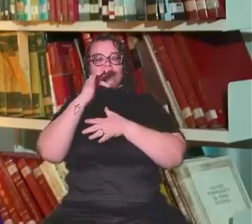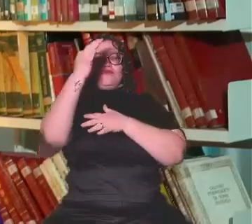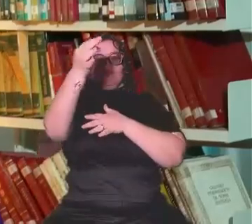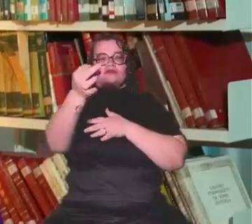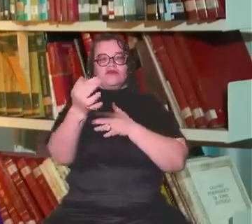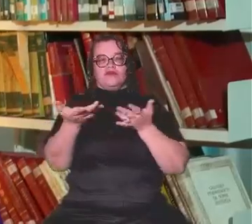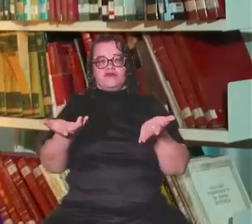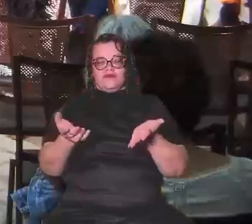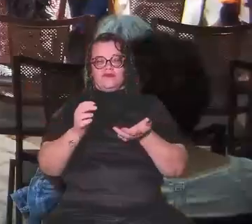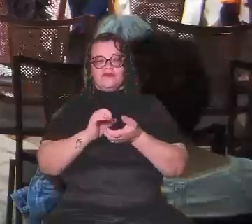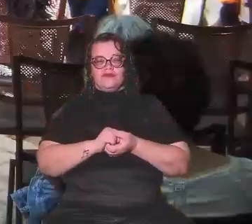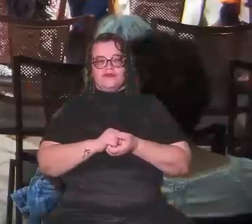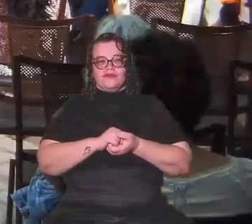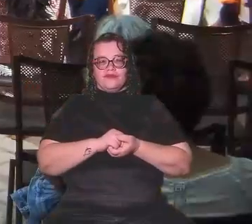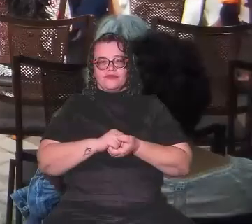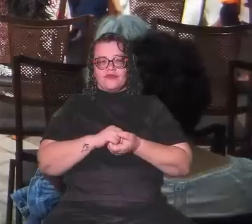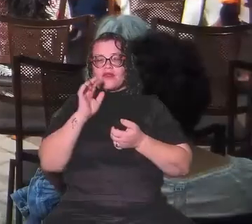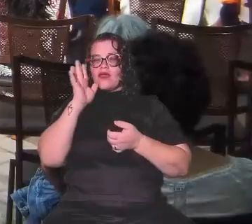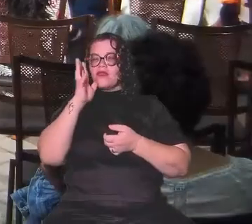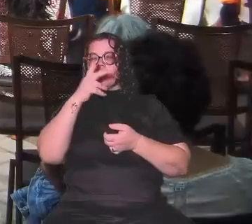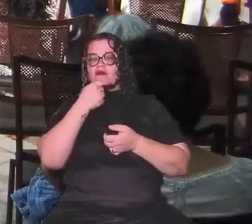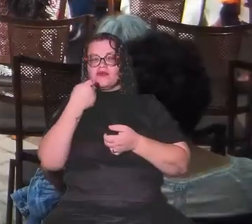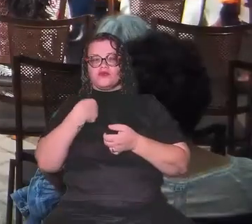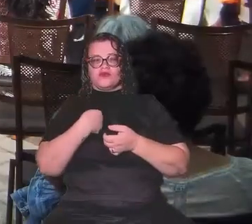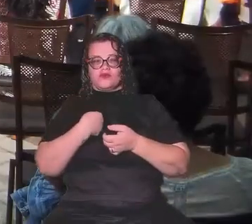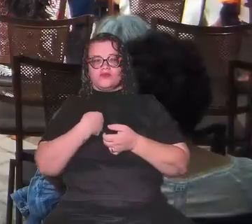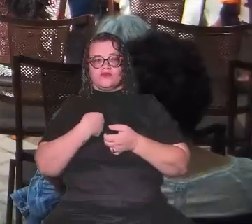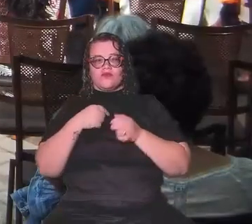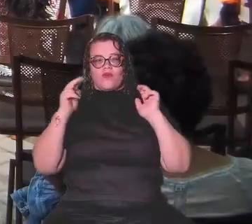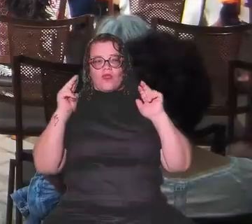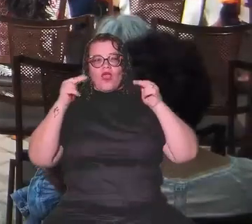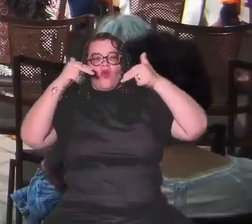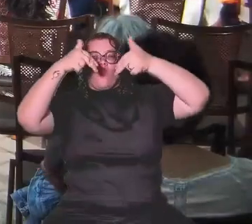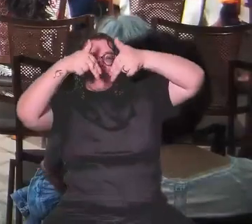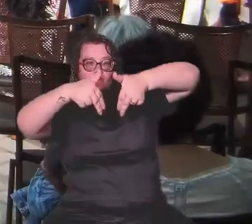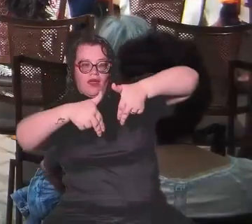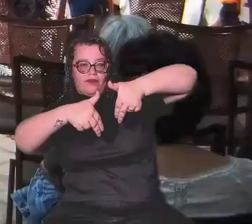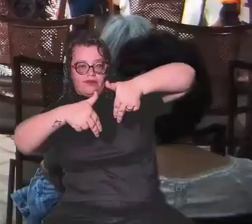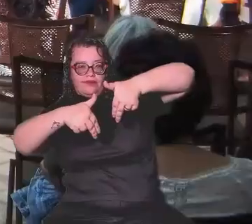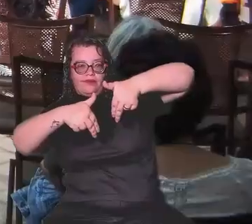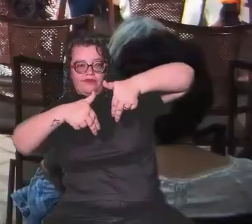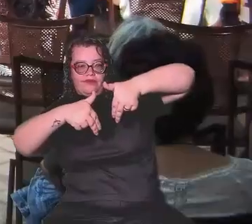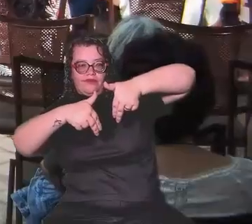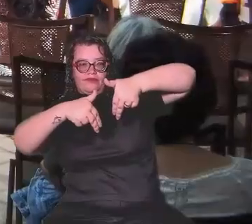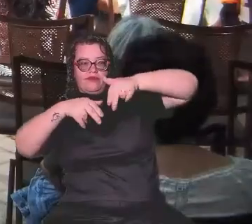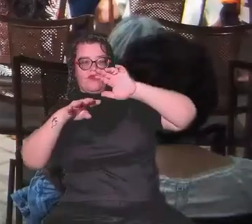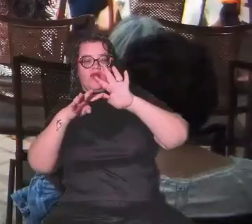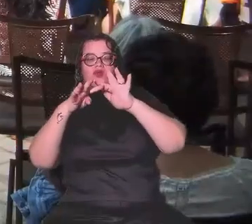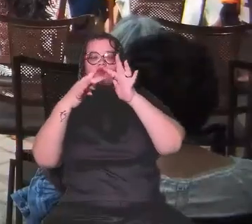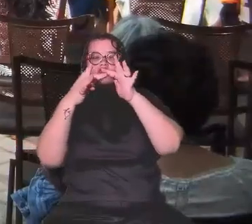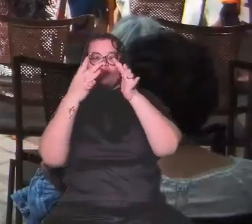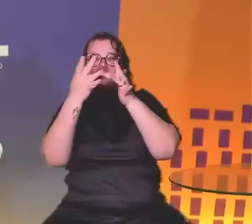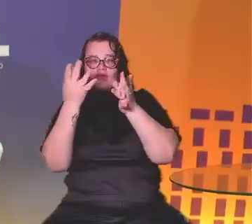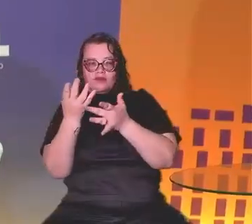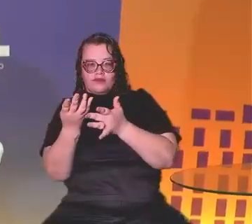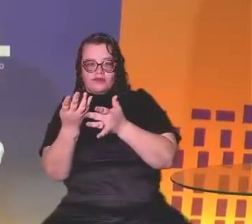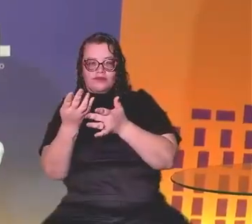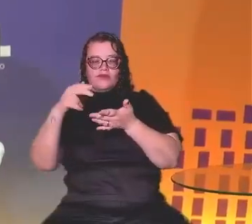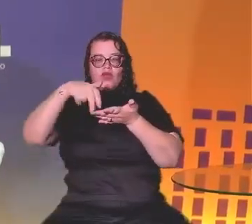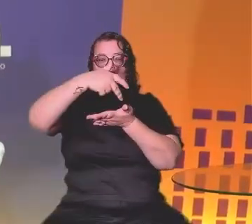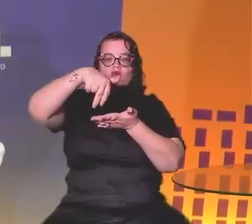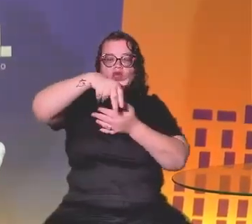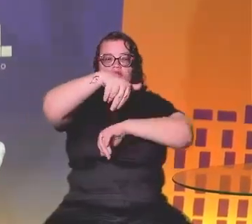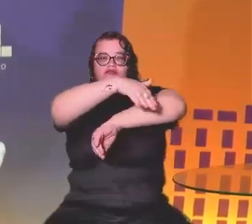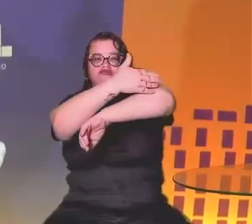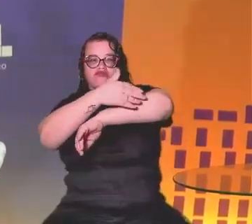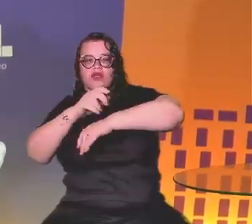acho que, para quem não conhece a cultura, o rap faz parte do hip hop, que são 4 elementos, que é o break, a dança de rua,